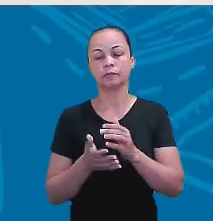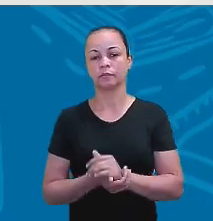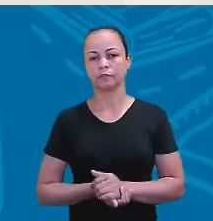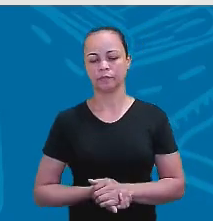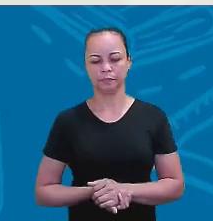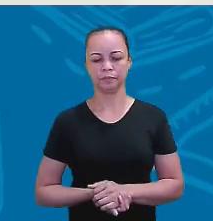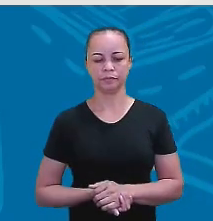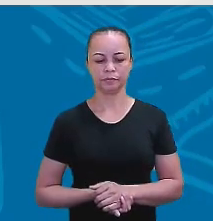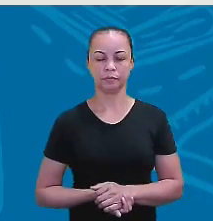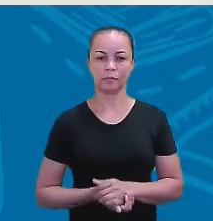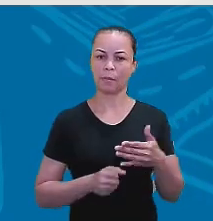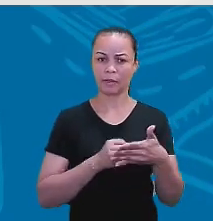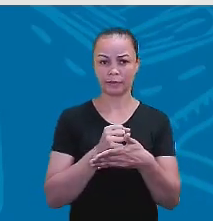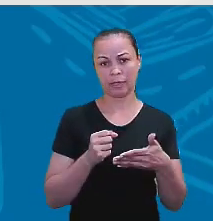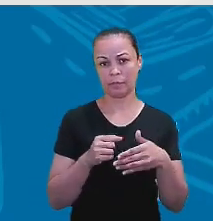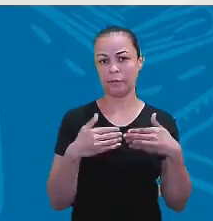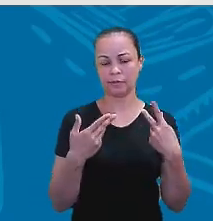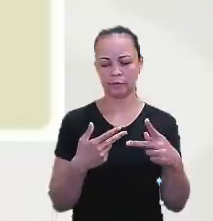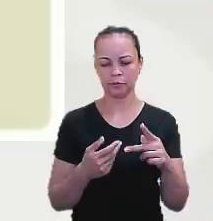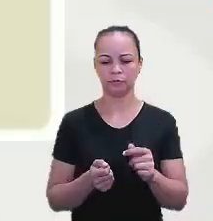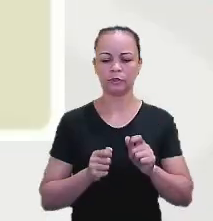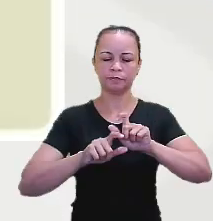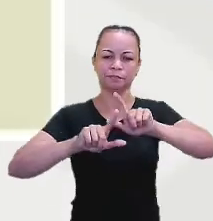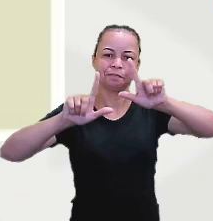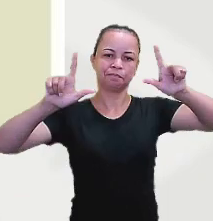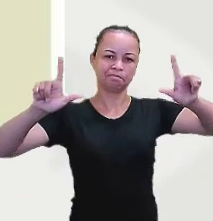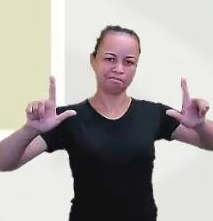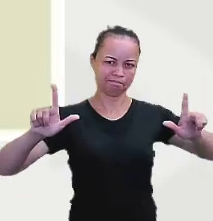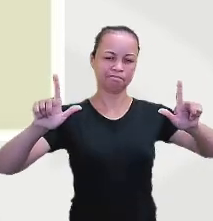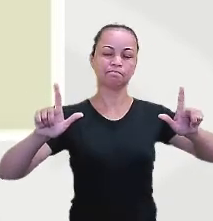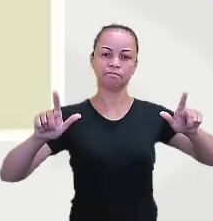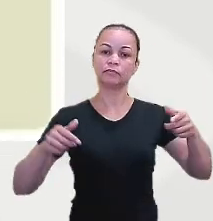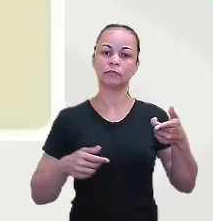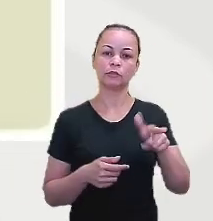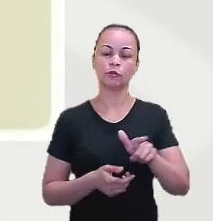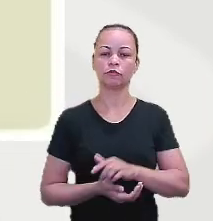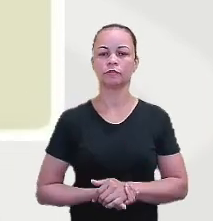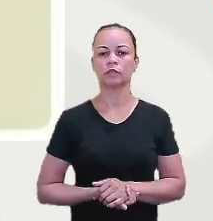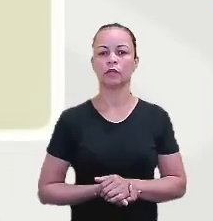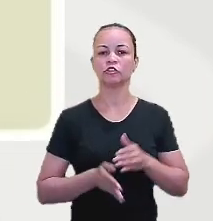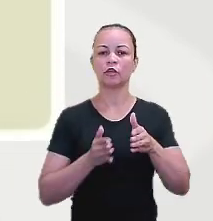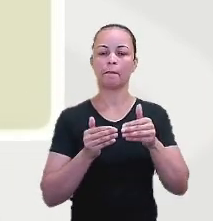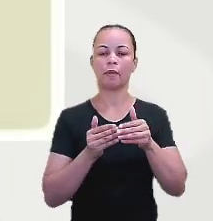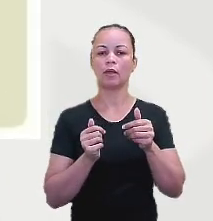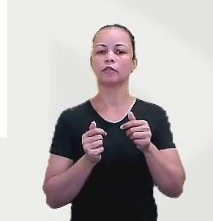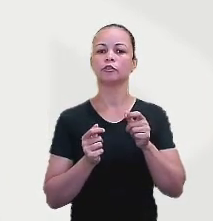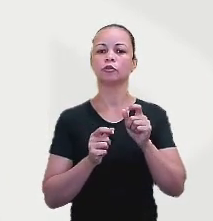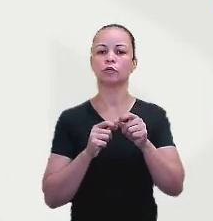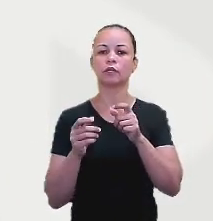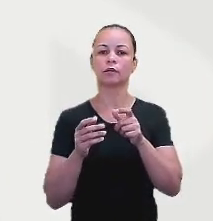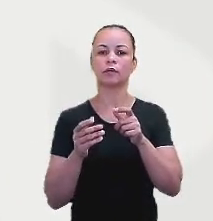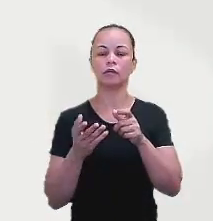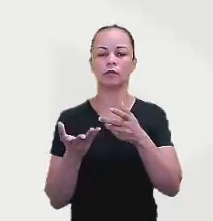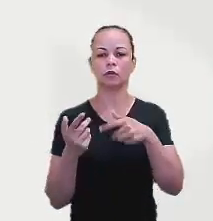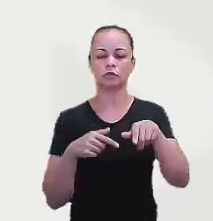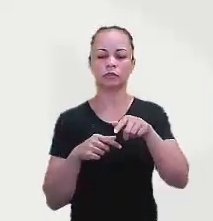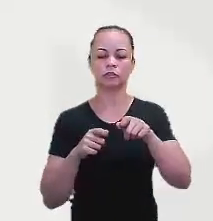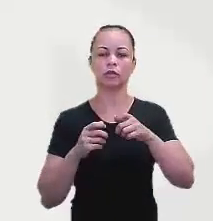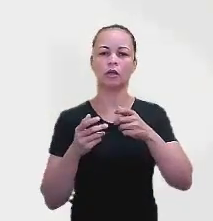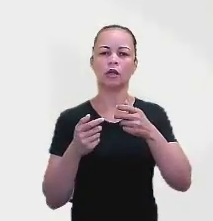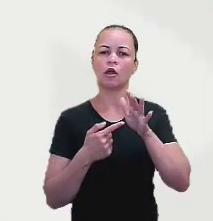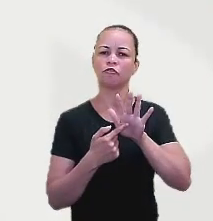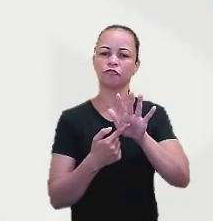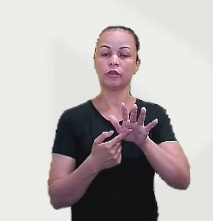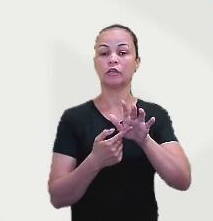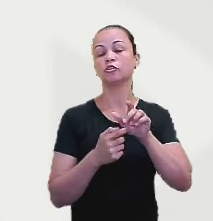isso. Dito tudo isso, abre essa imagem de novo aí, por favor, produção. Já vou pedir para a produção deixar nessa imagem aí para que eles possam ver as